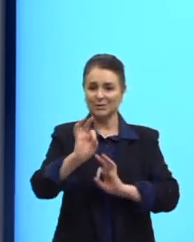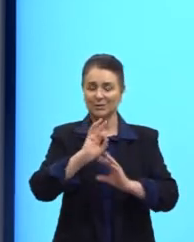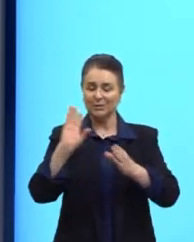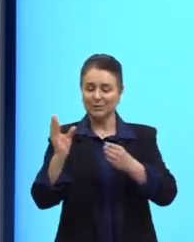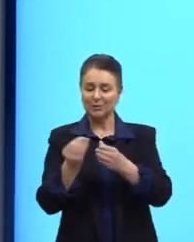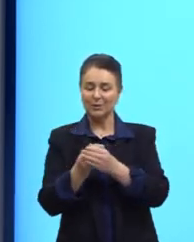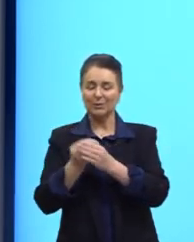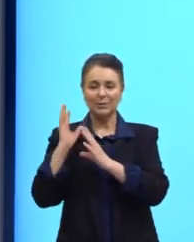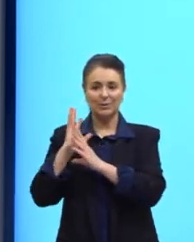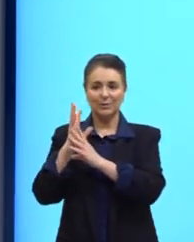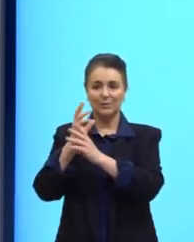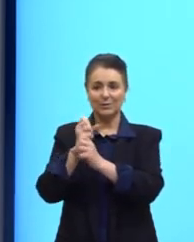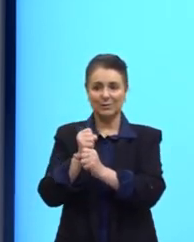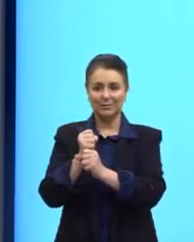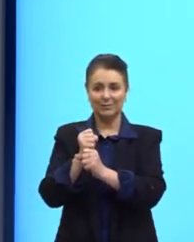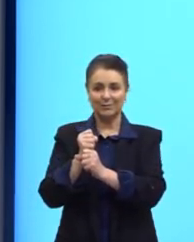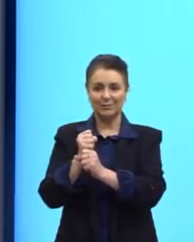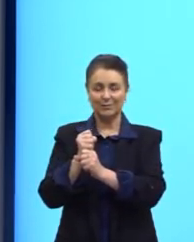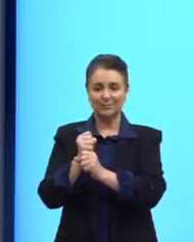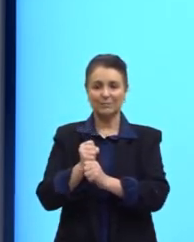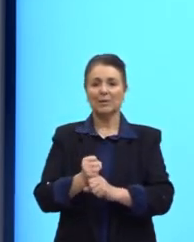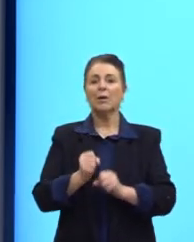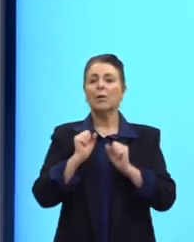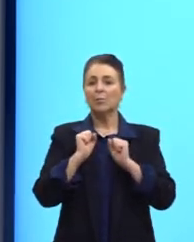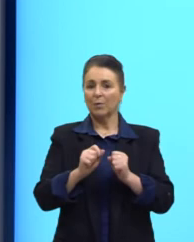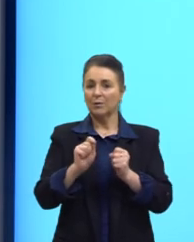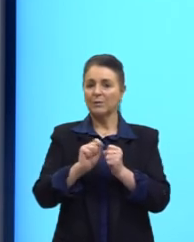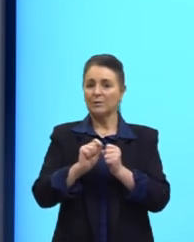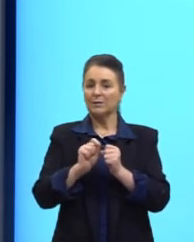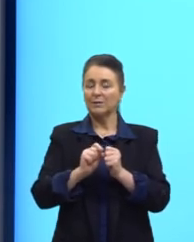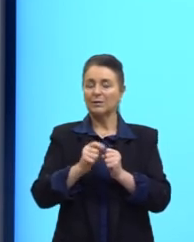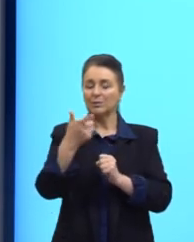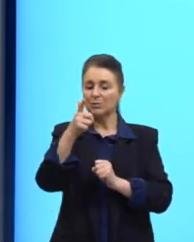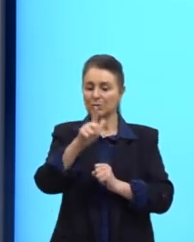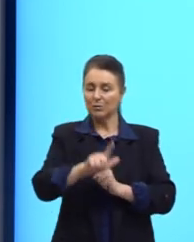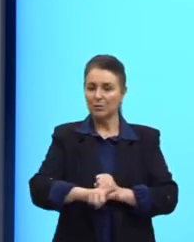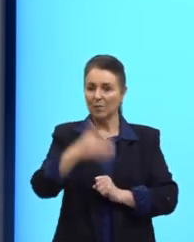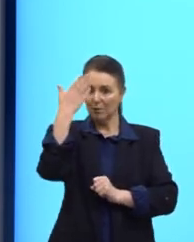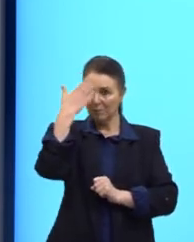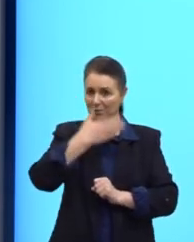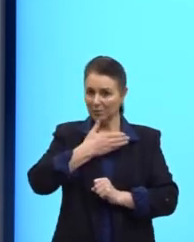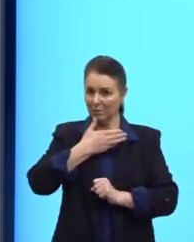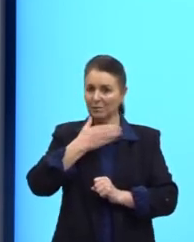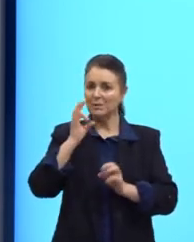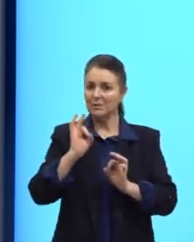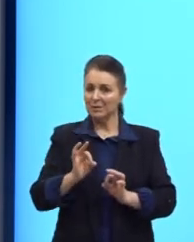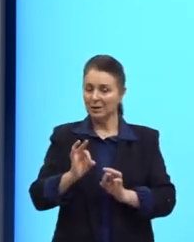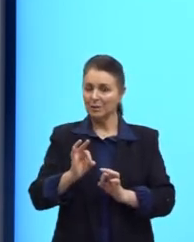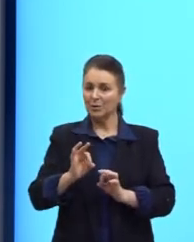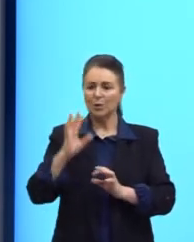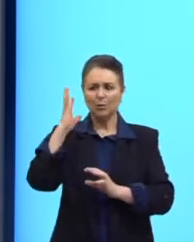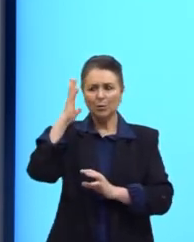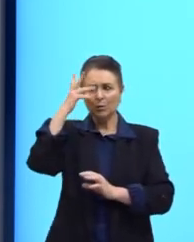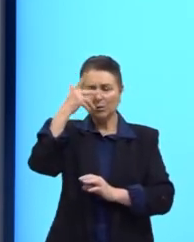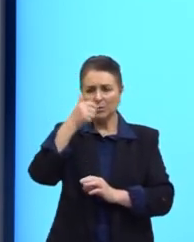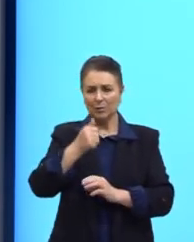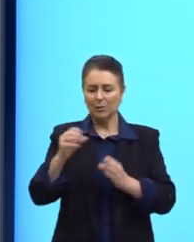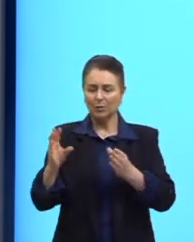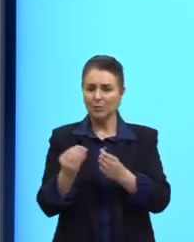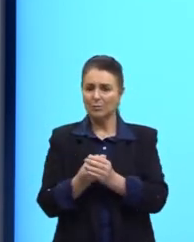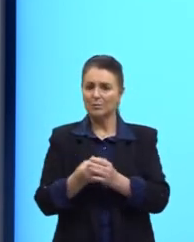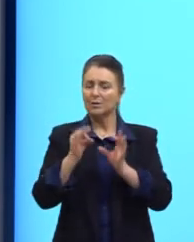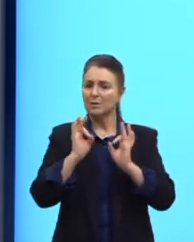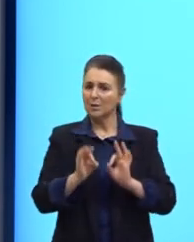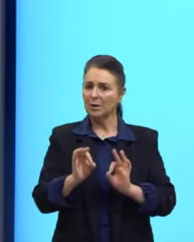solução E aí novamente pode ser verificado se atua o teu conjunto solução ali deu certinho ou